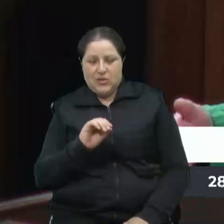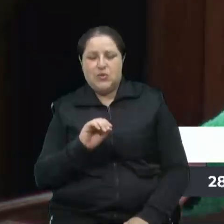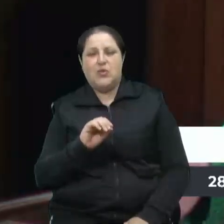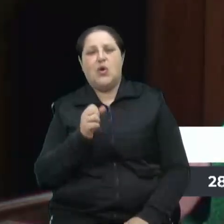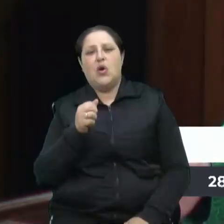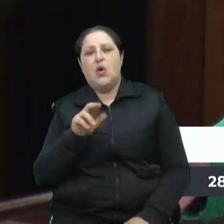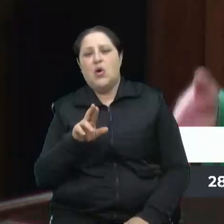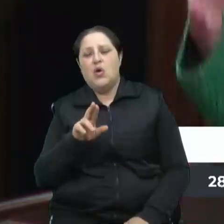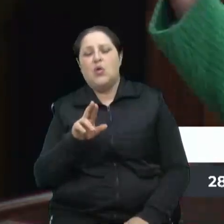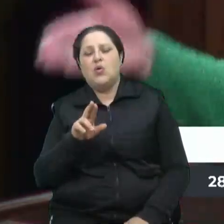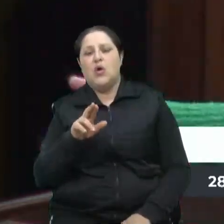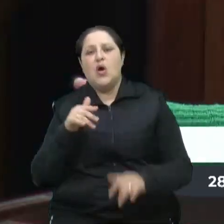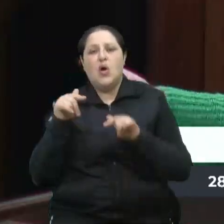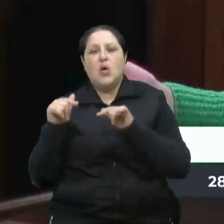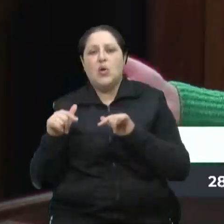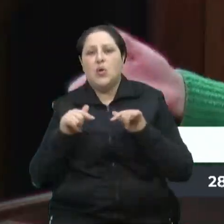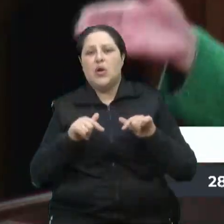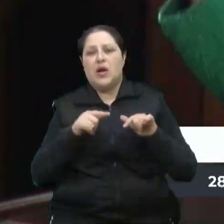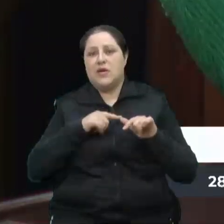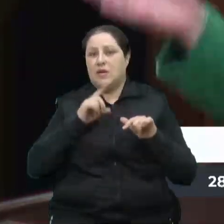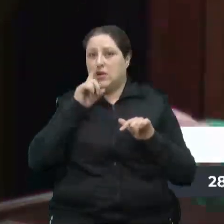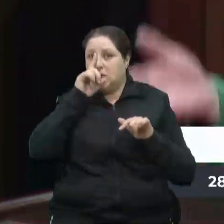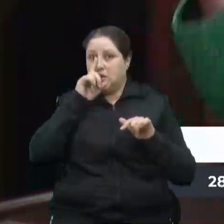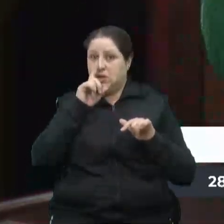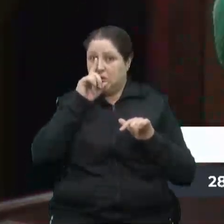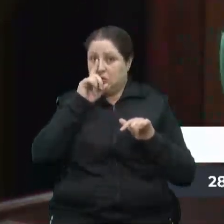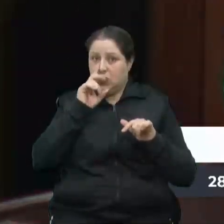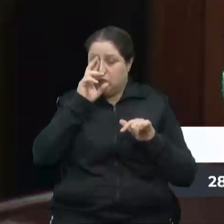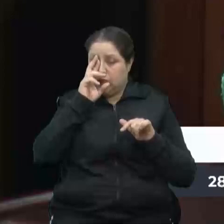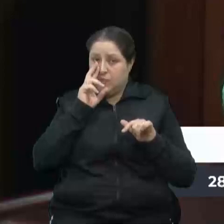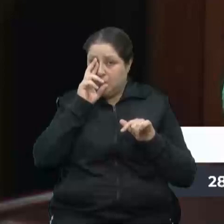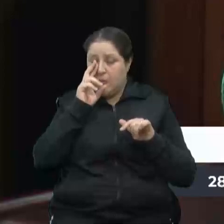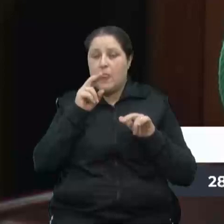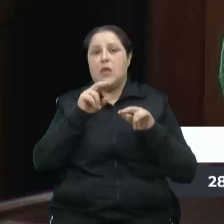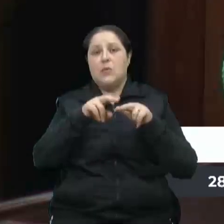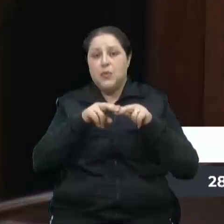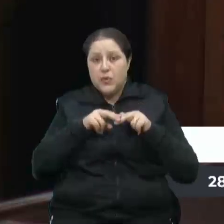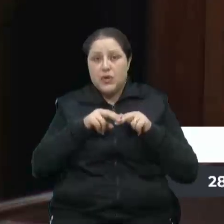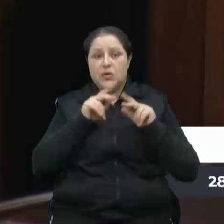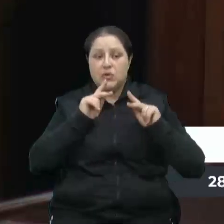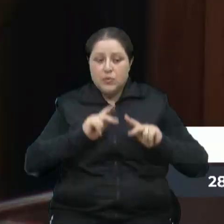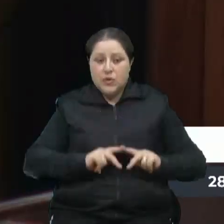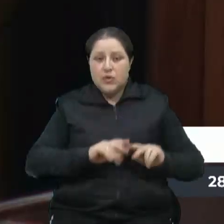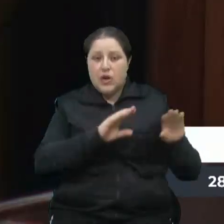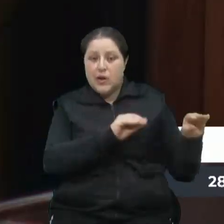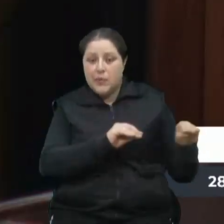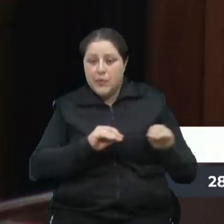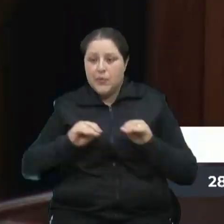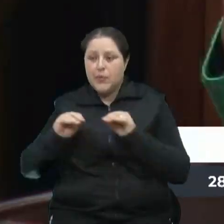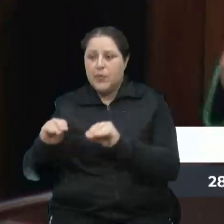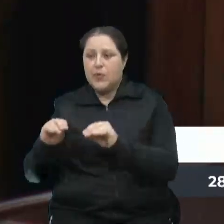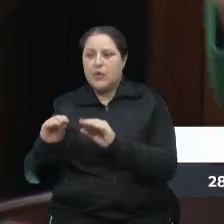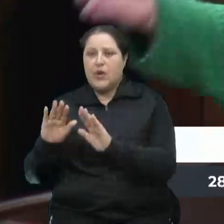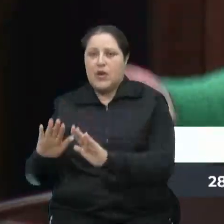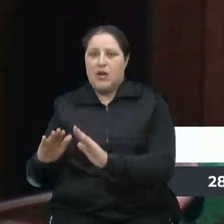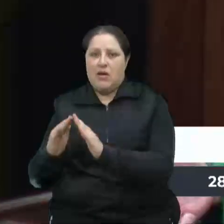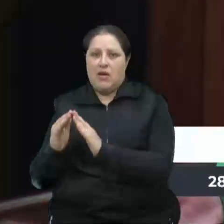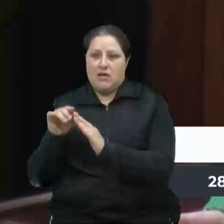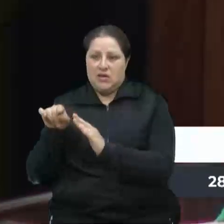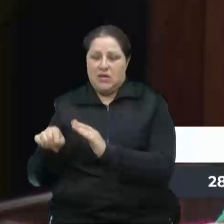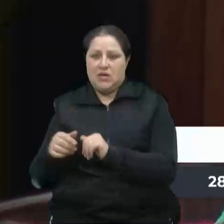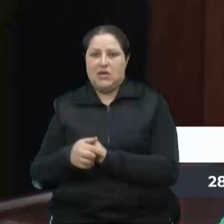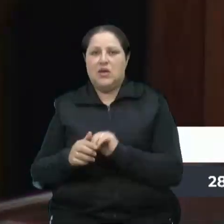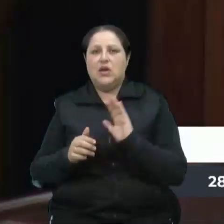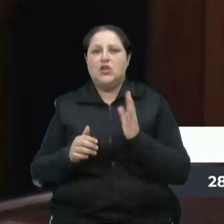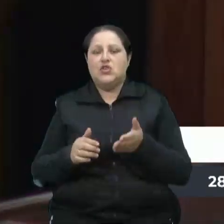ou moravam em locais de risco. Então, elas foram transferidas para o Campos da Serra. Então, elas já não